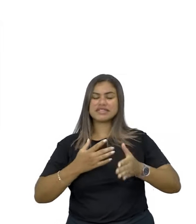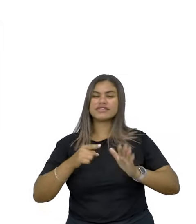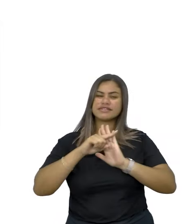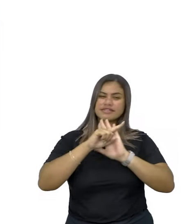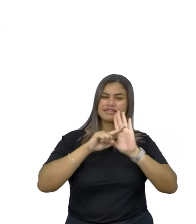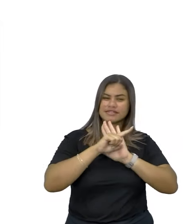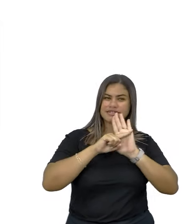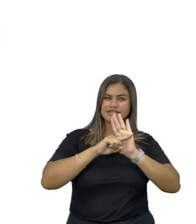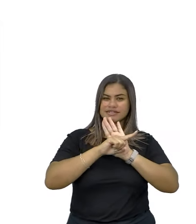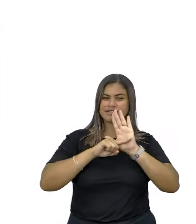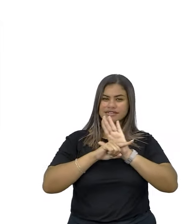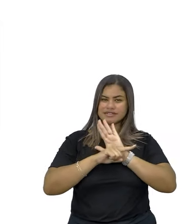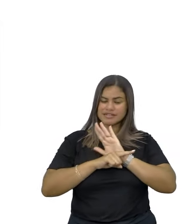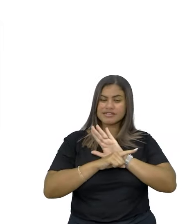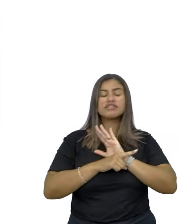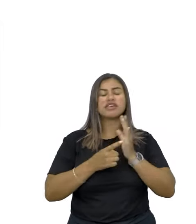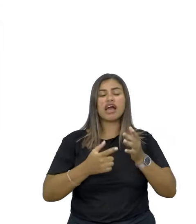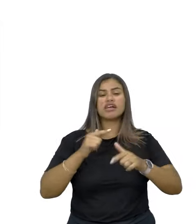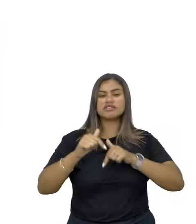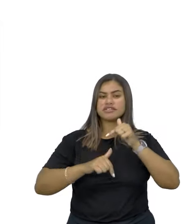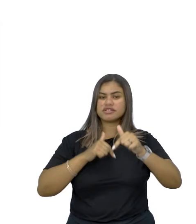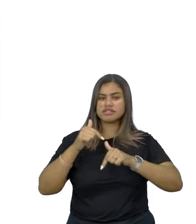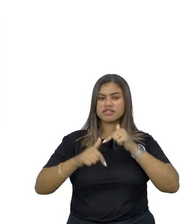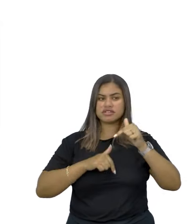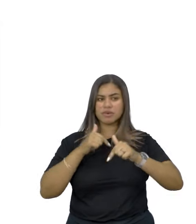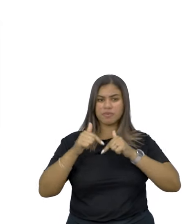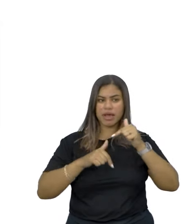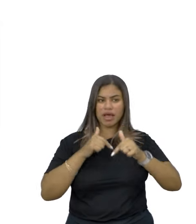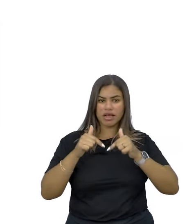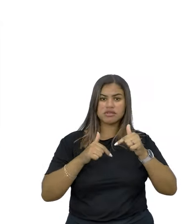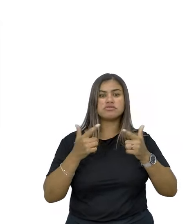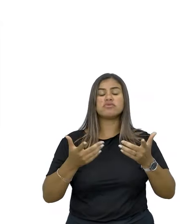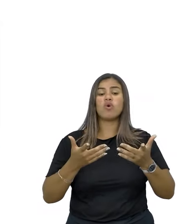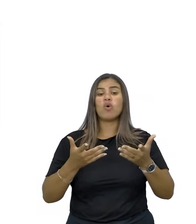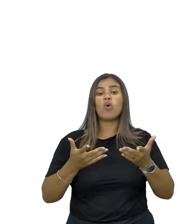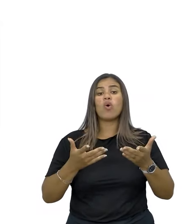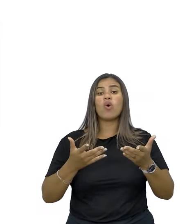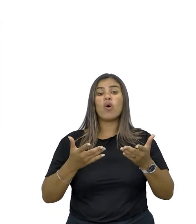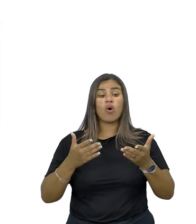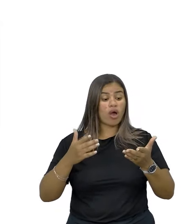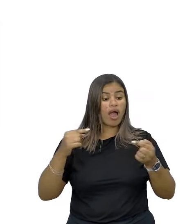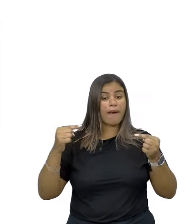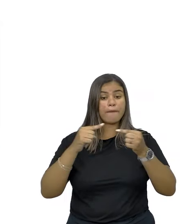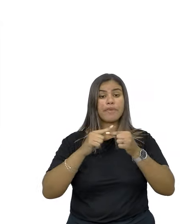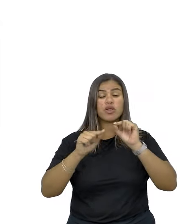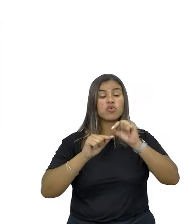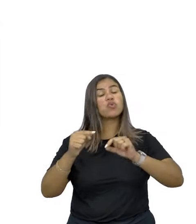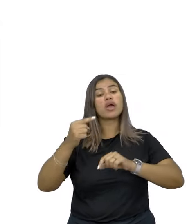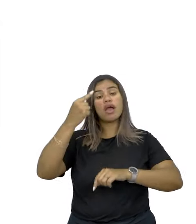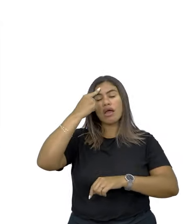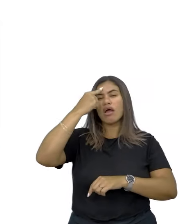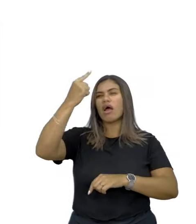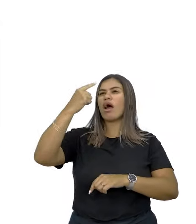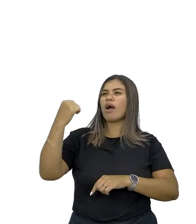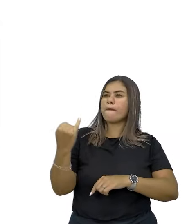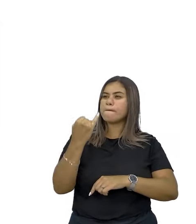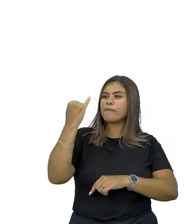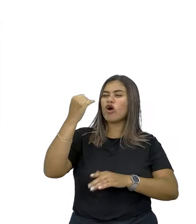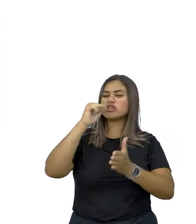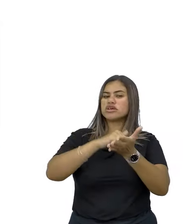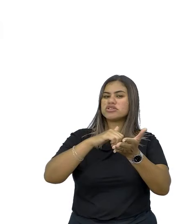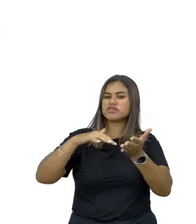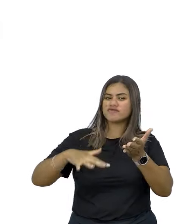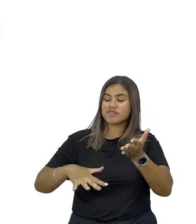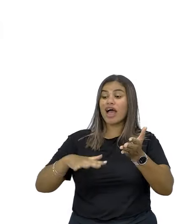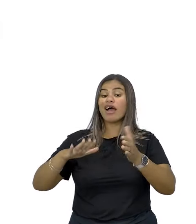esse trabalho. Para que serve isso? Ele vai evidenciar a importância da gente pensar e ver como essas atividades estão